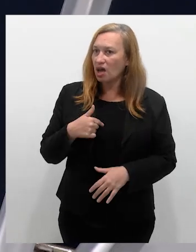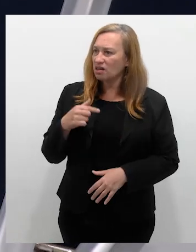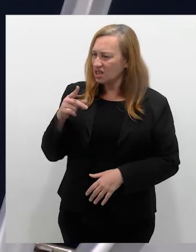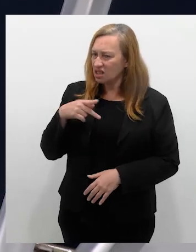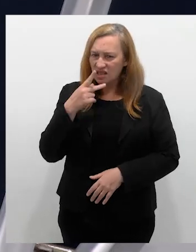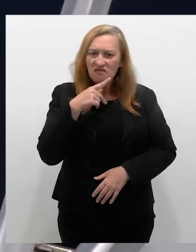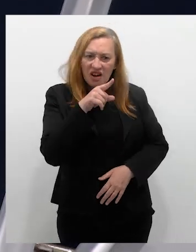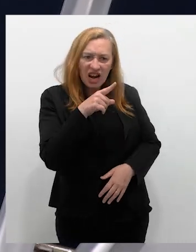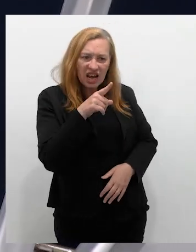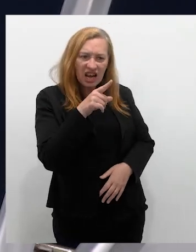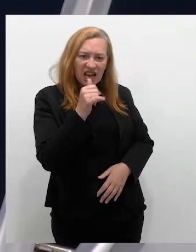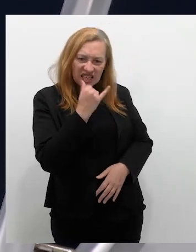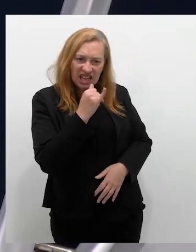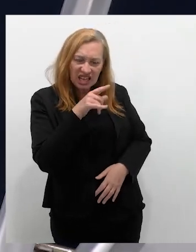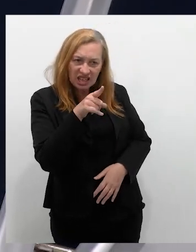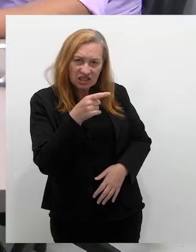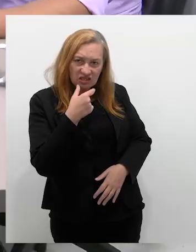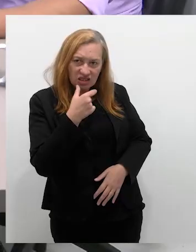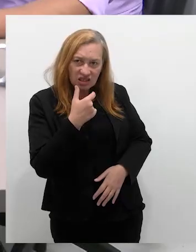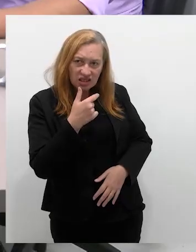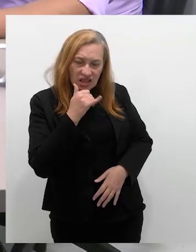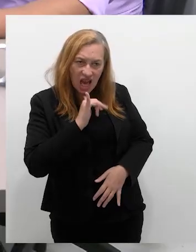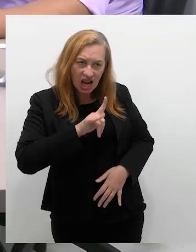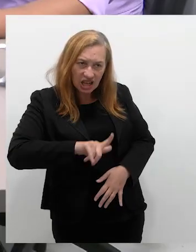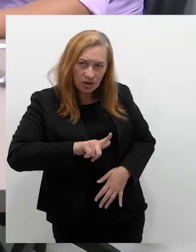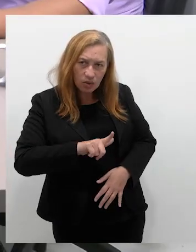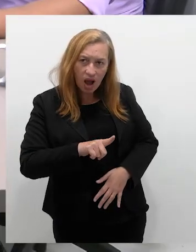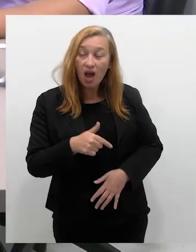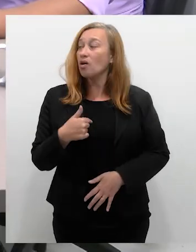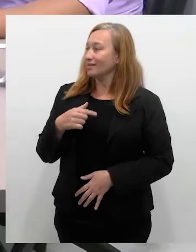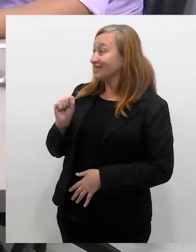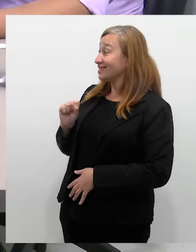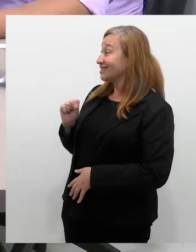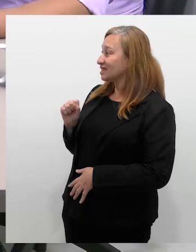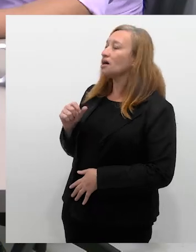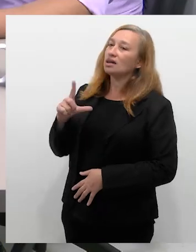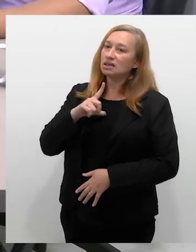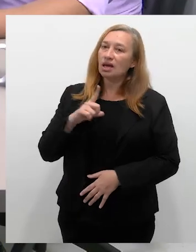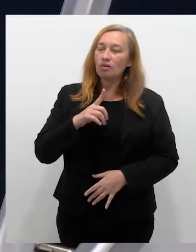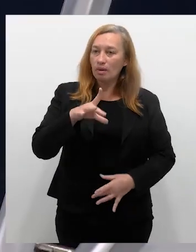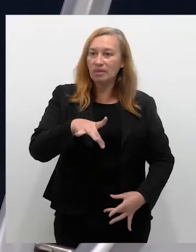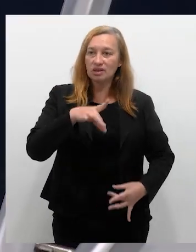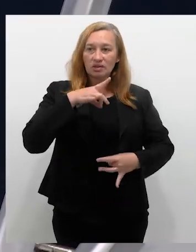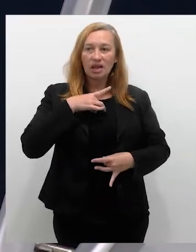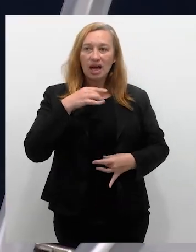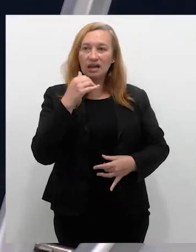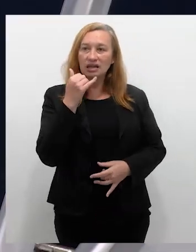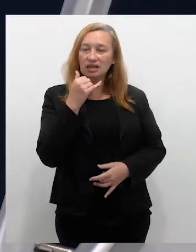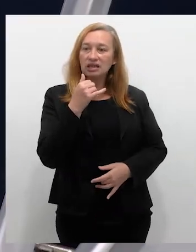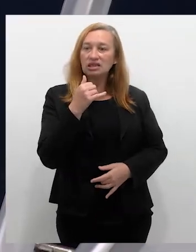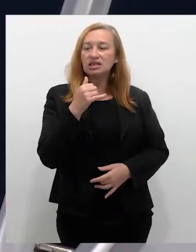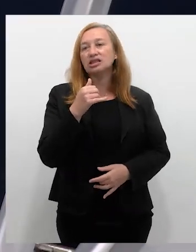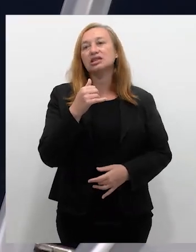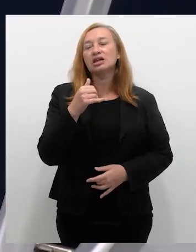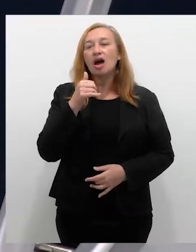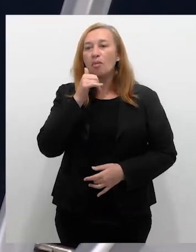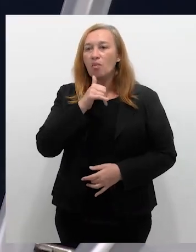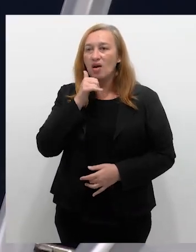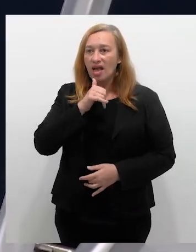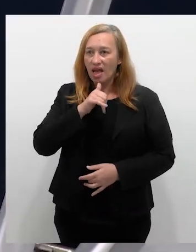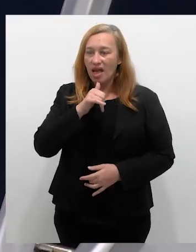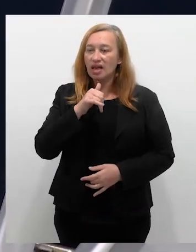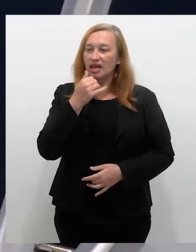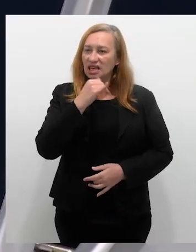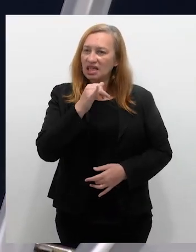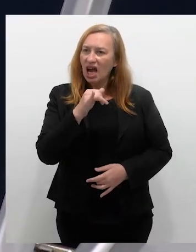italiano? Eu falo. Falo. Então, tem uma personagem italiana para fazer uma participação e tal,